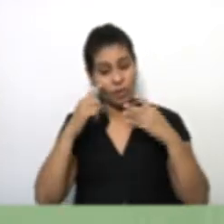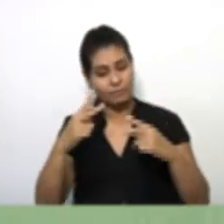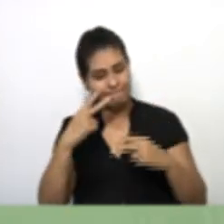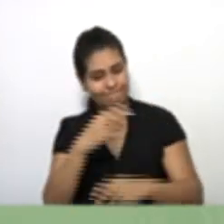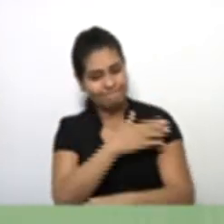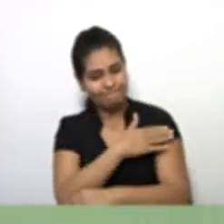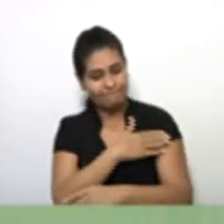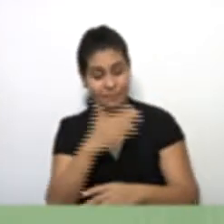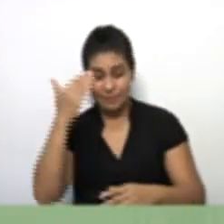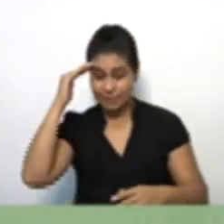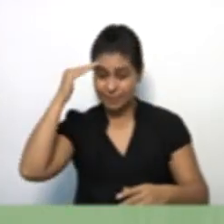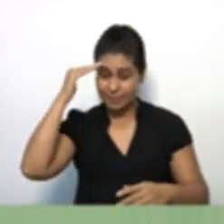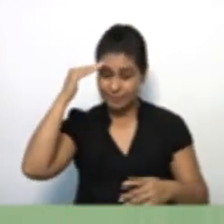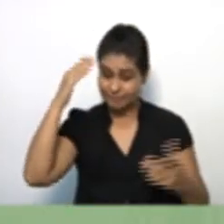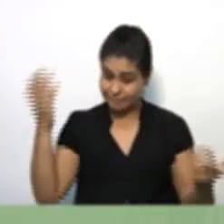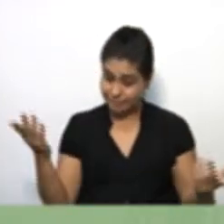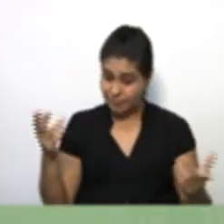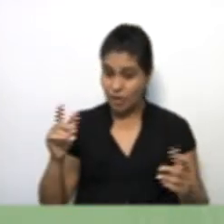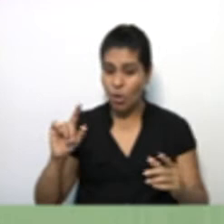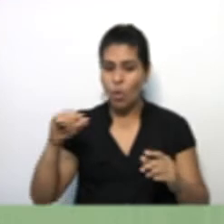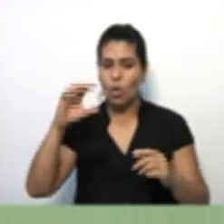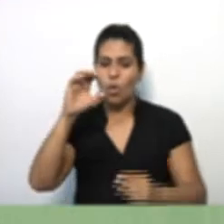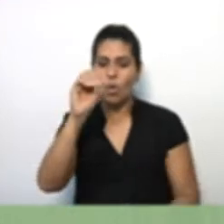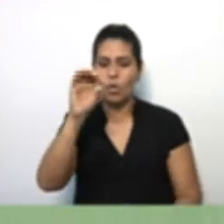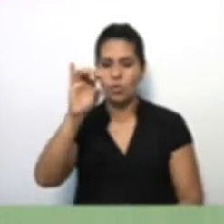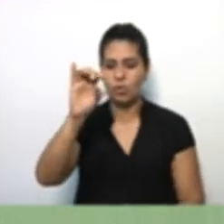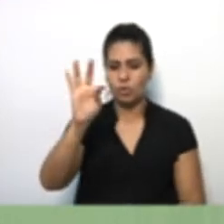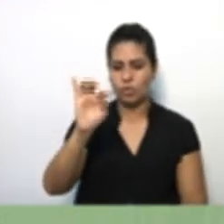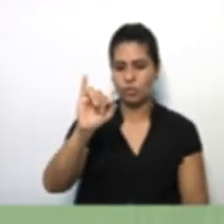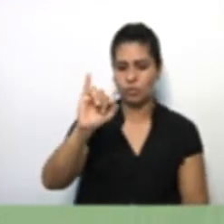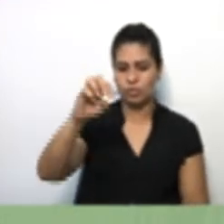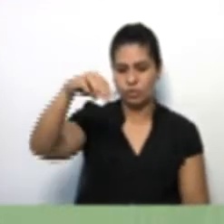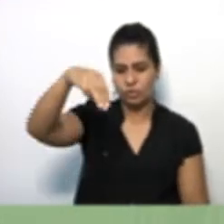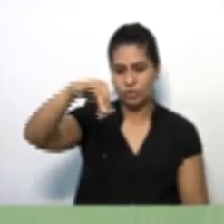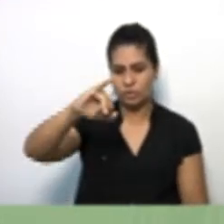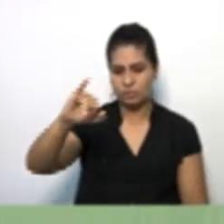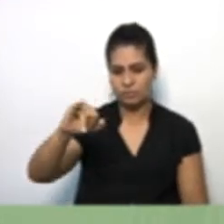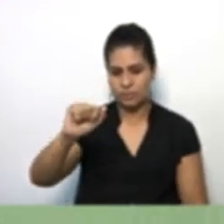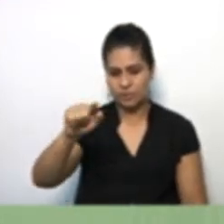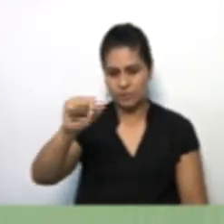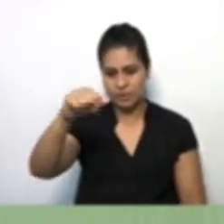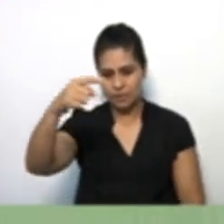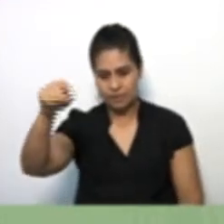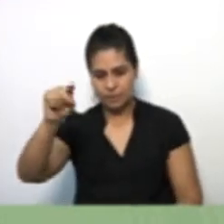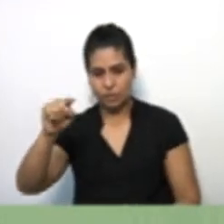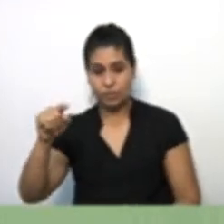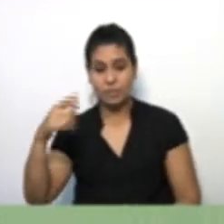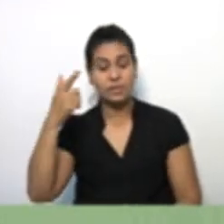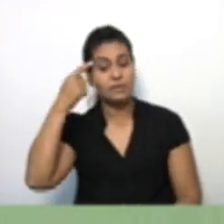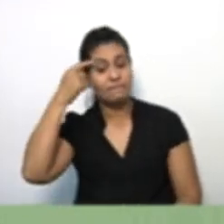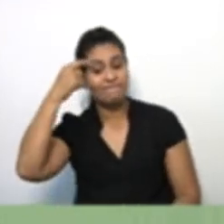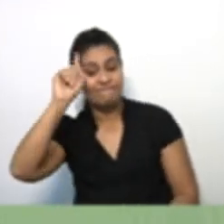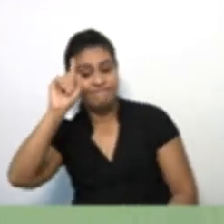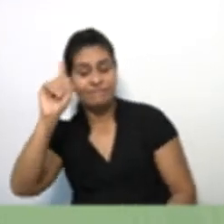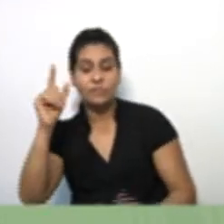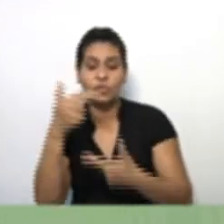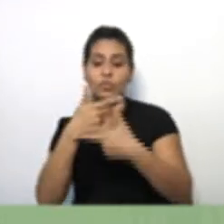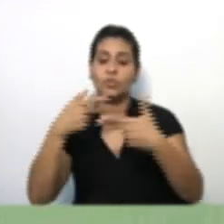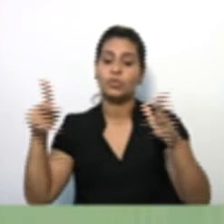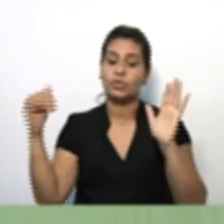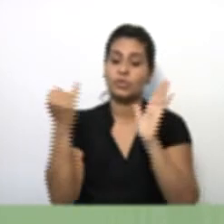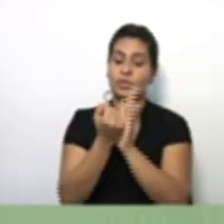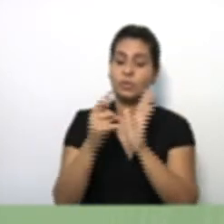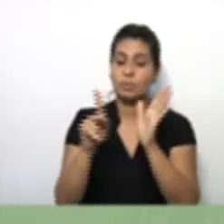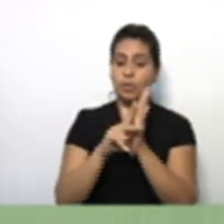alunos, vocês precisam entender o seguinte, da otimização aqui, ó, eu preciso criar meios, né, para melhorar